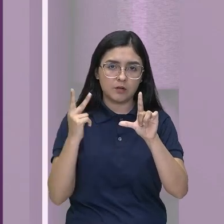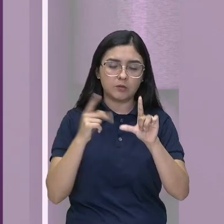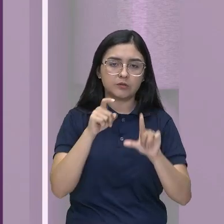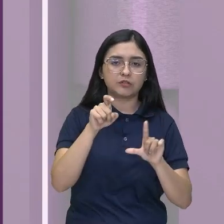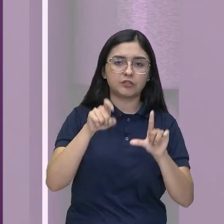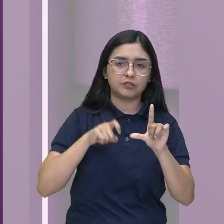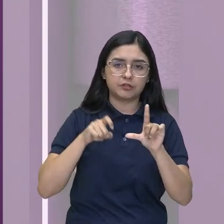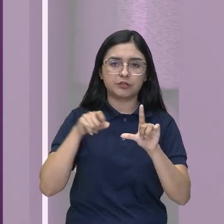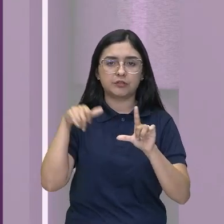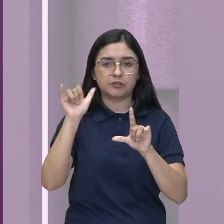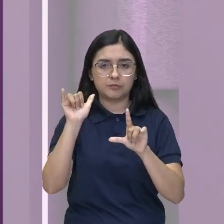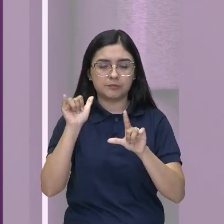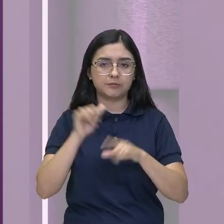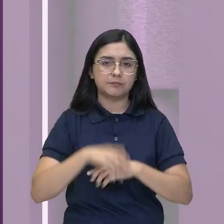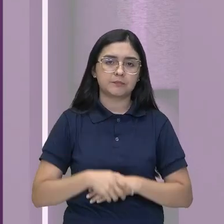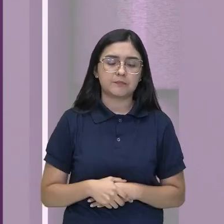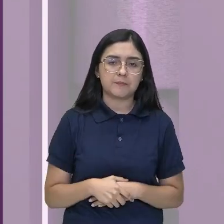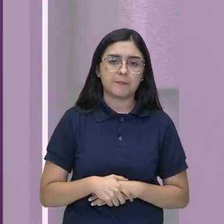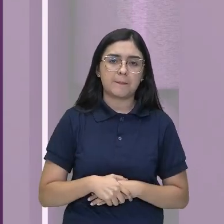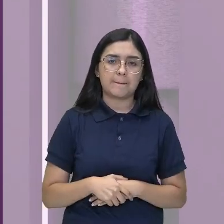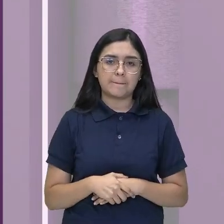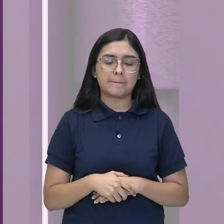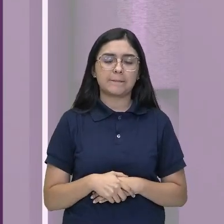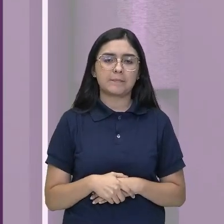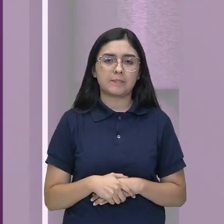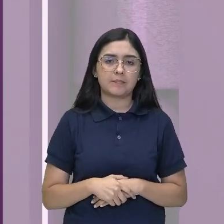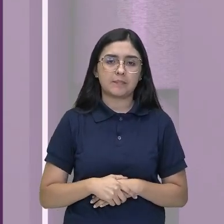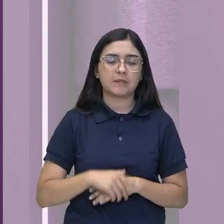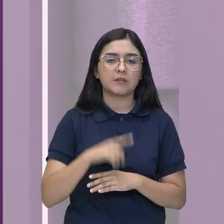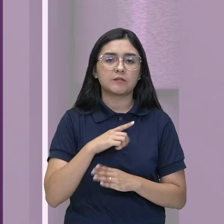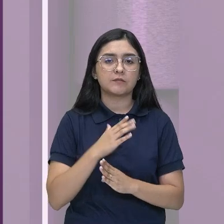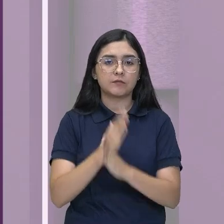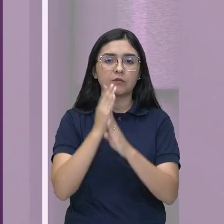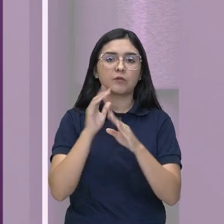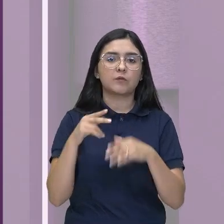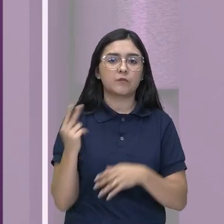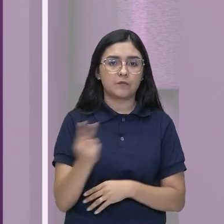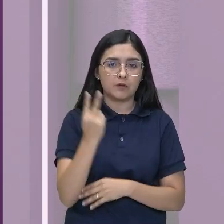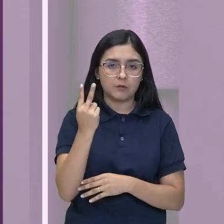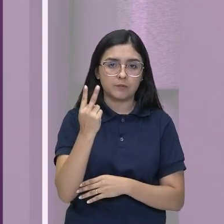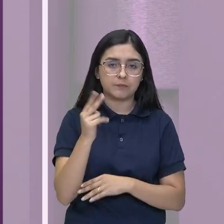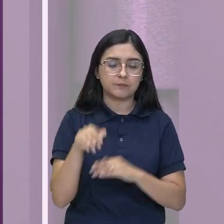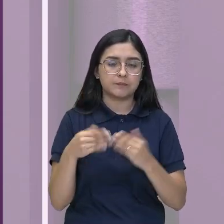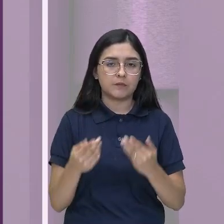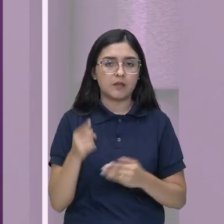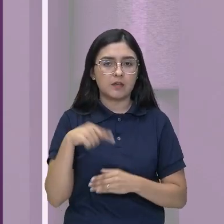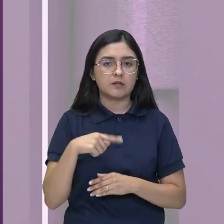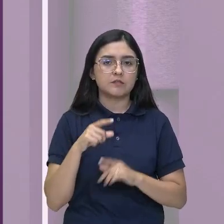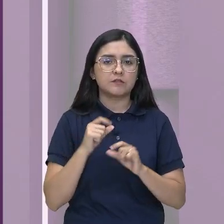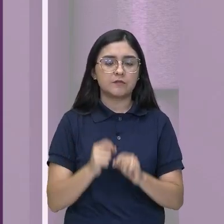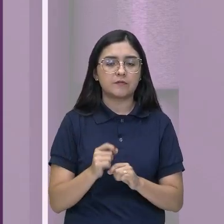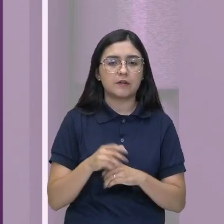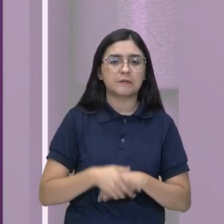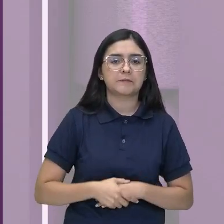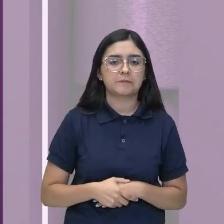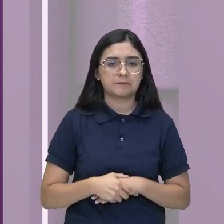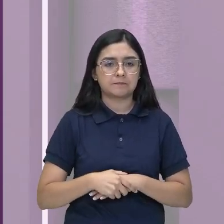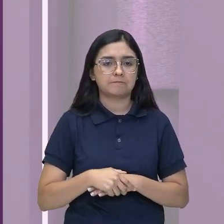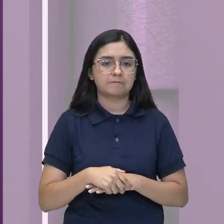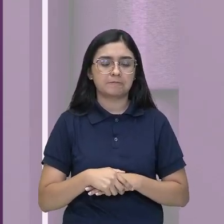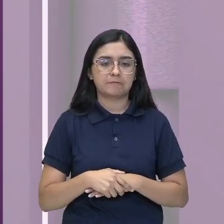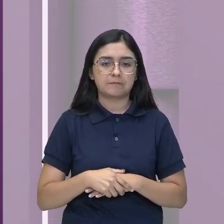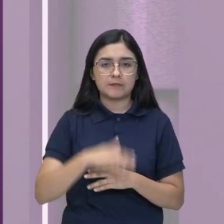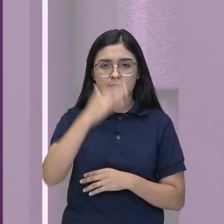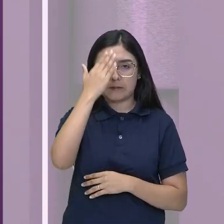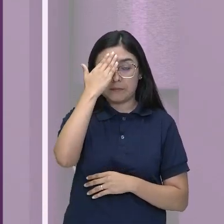x e o valor de y. E ali nós identificamos os valores. É assim que a gente vai trabalhar nos exercícios hoje, ok?